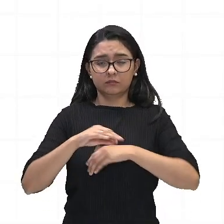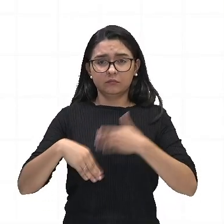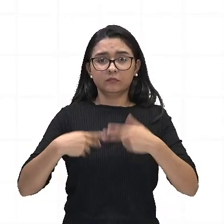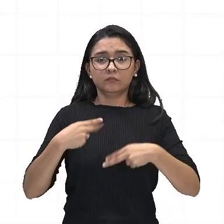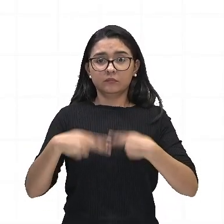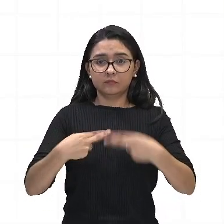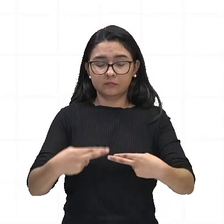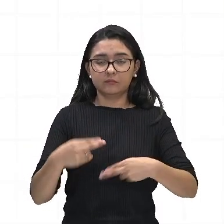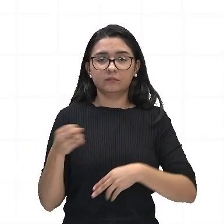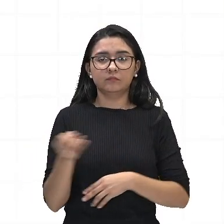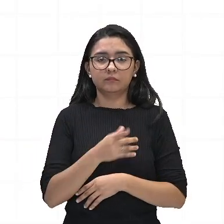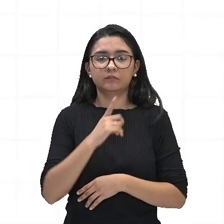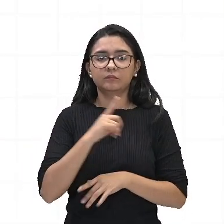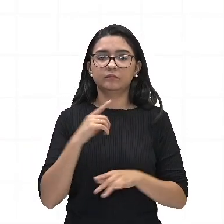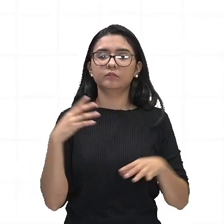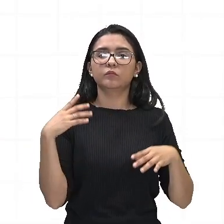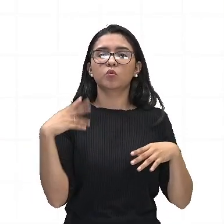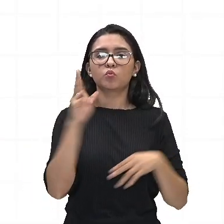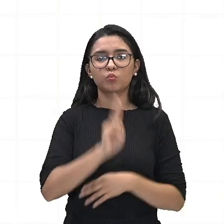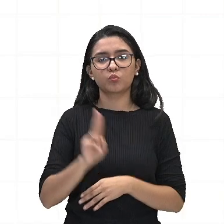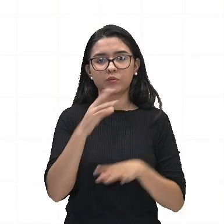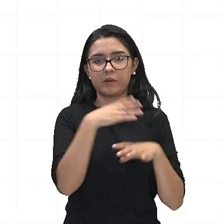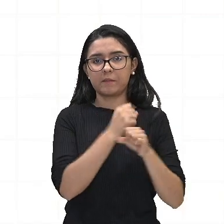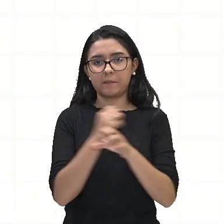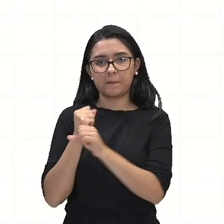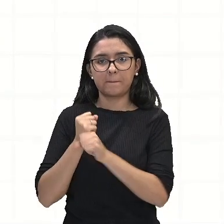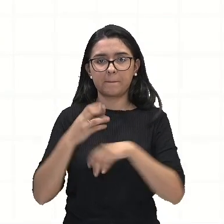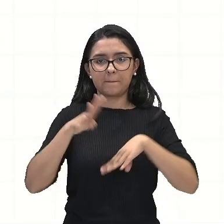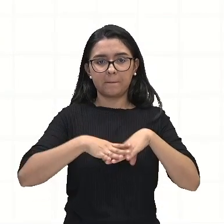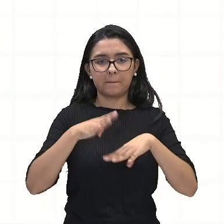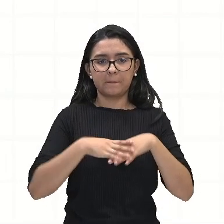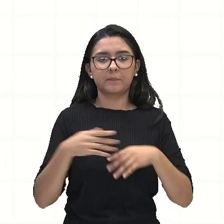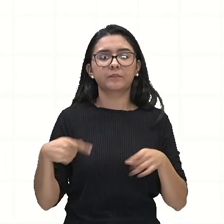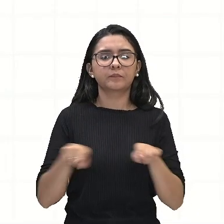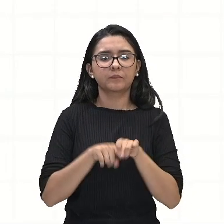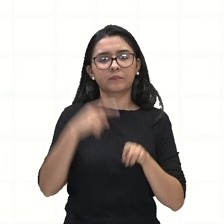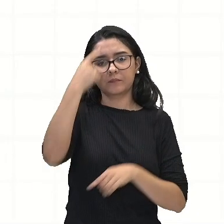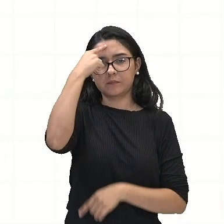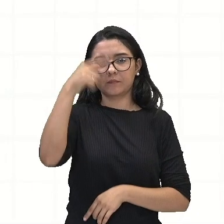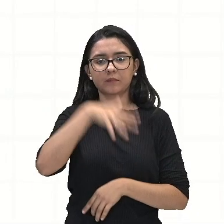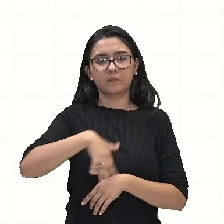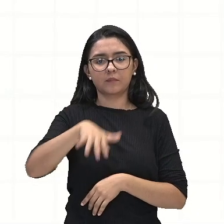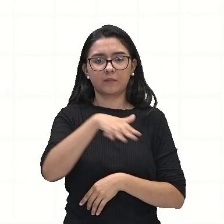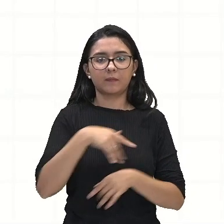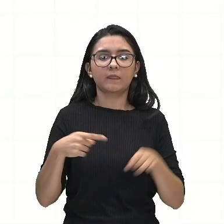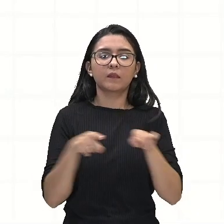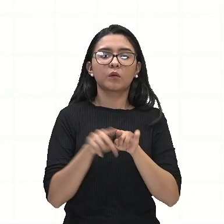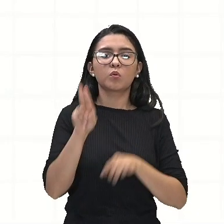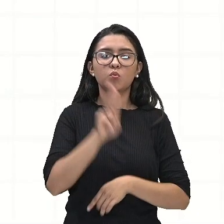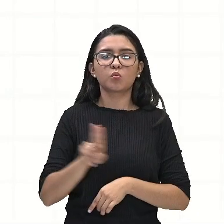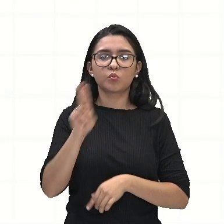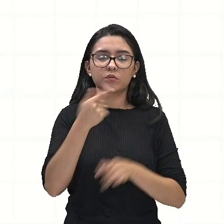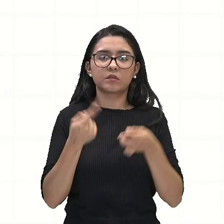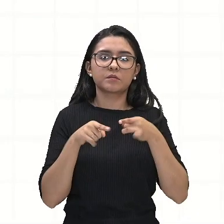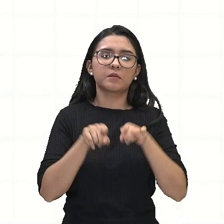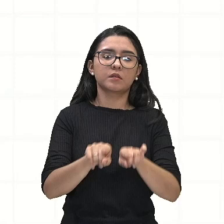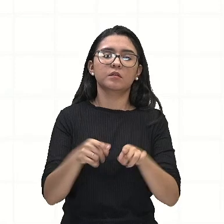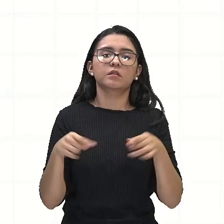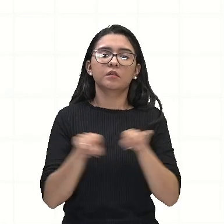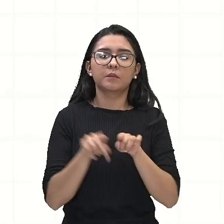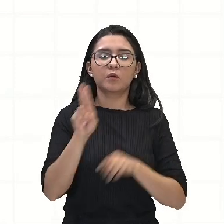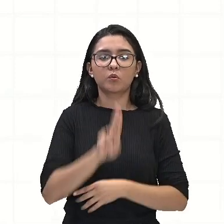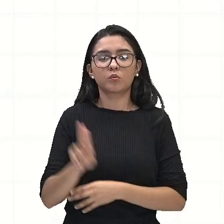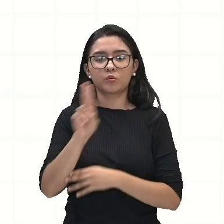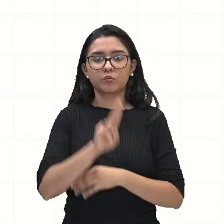eu tenho o uso de cálculos matemáticos, noção de espaço, uso da simetria, uso